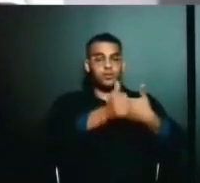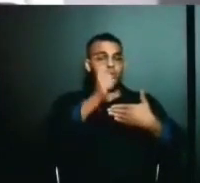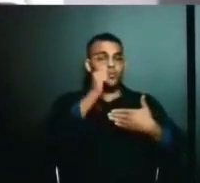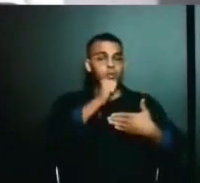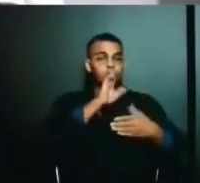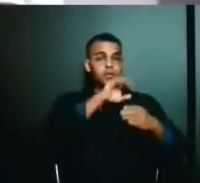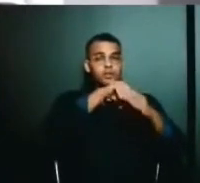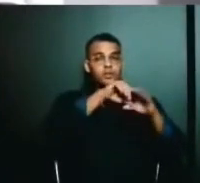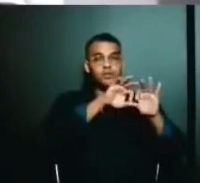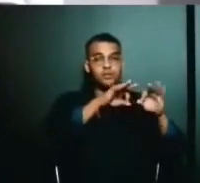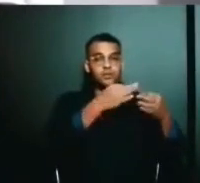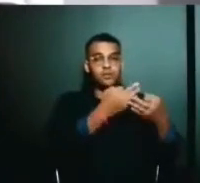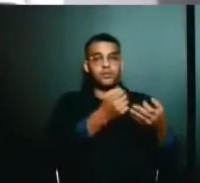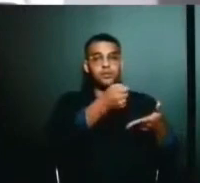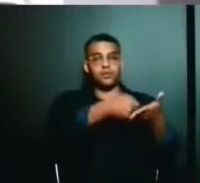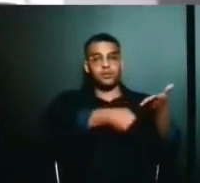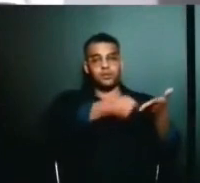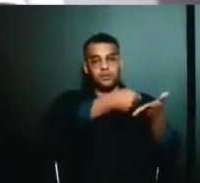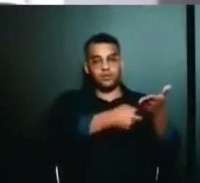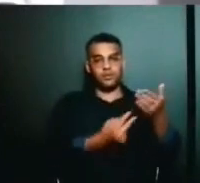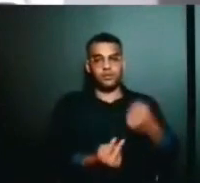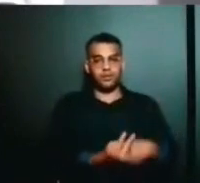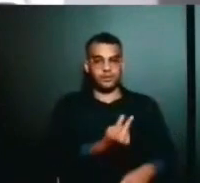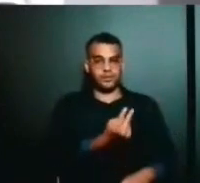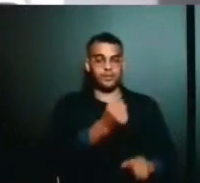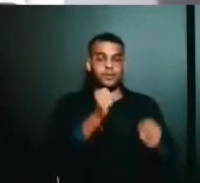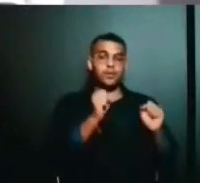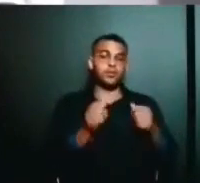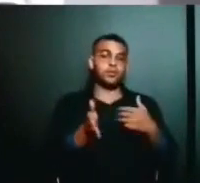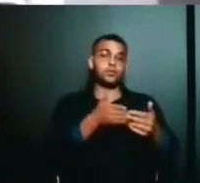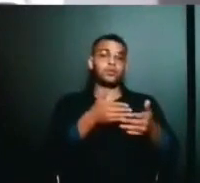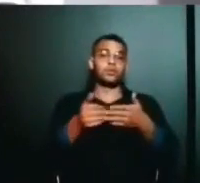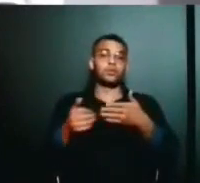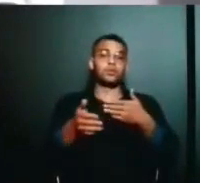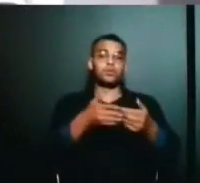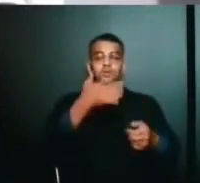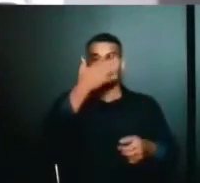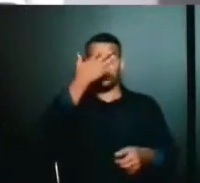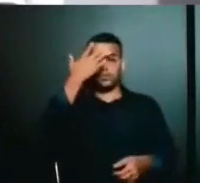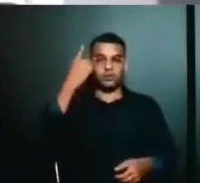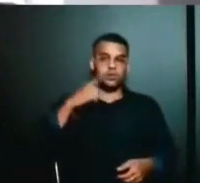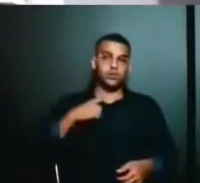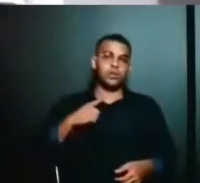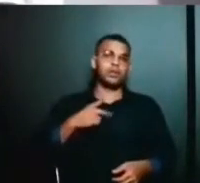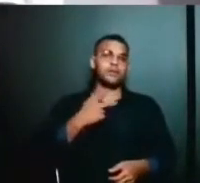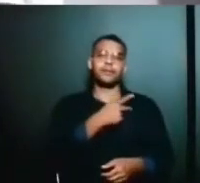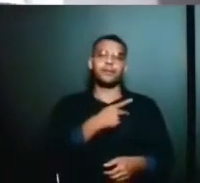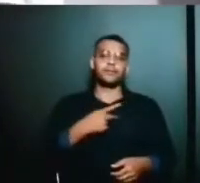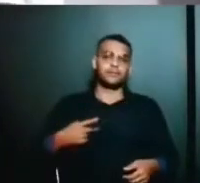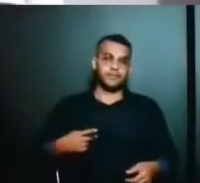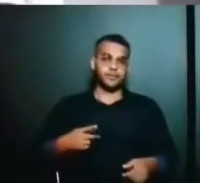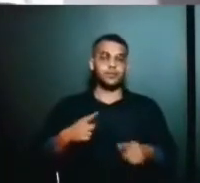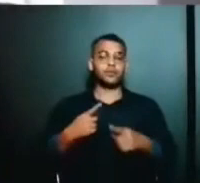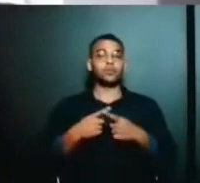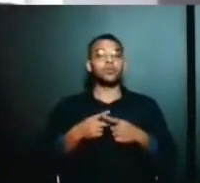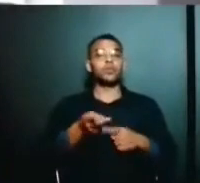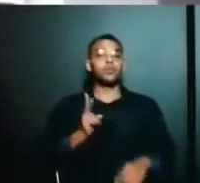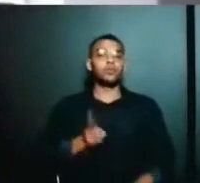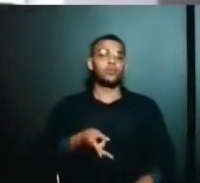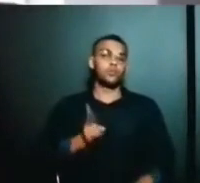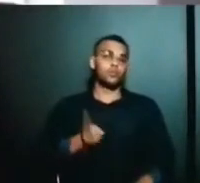na defesa desses princípios, pode passar quem quer que seja no executivo, que os princípios estarão muito